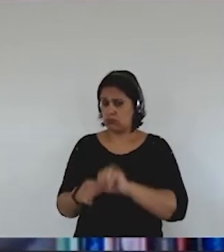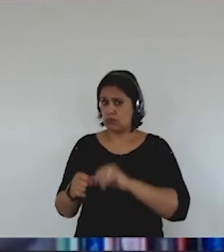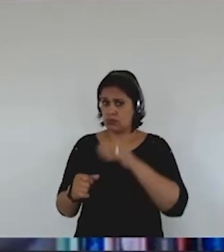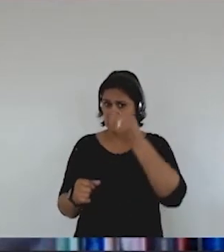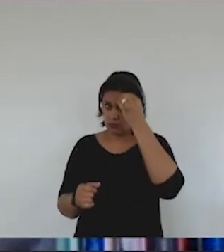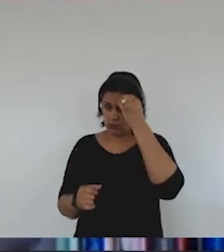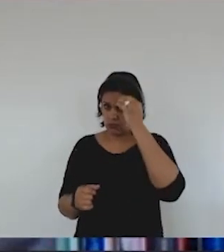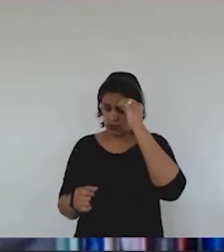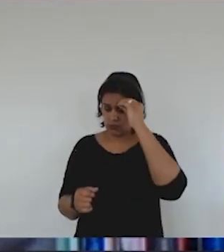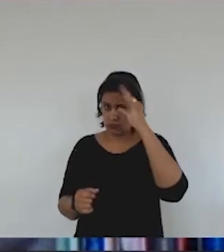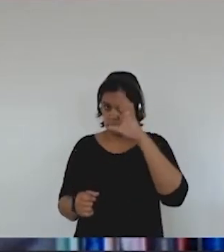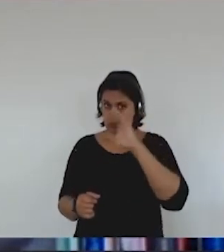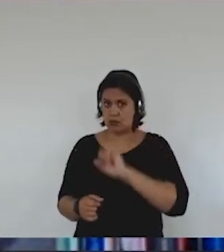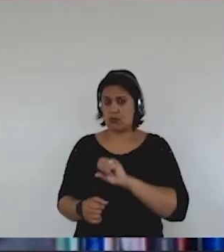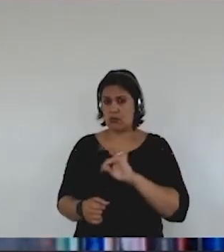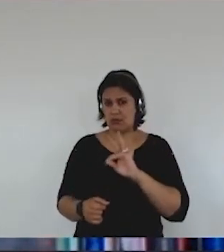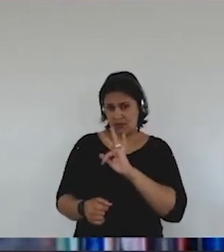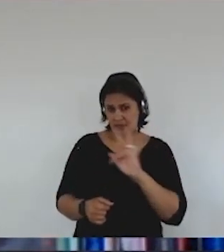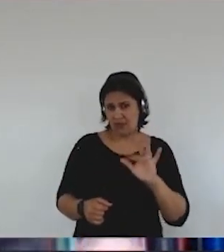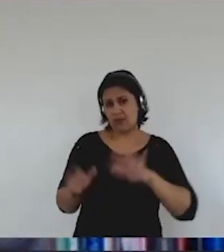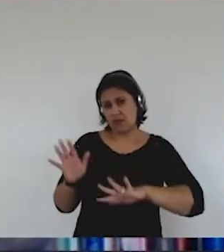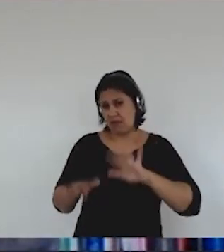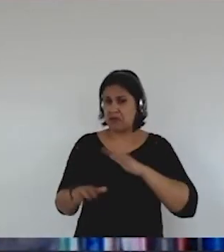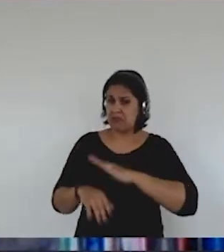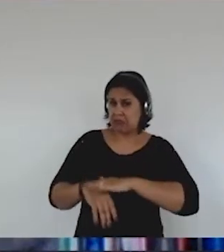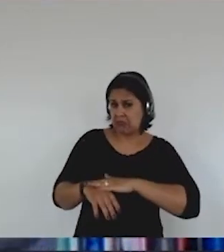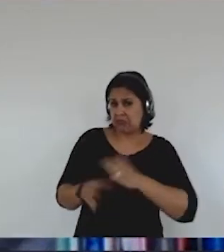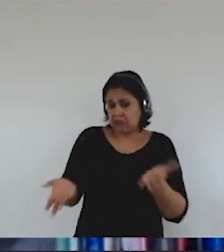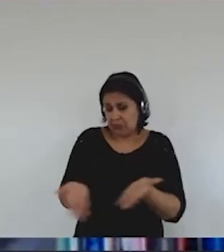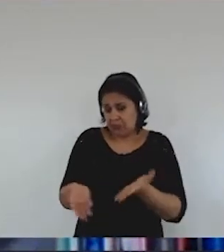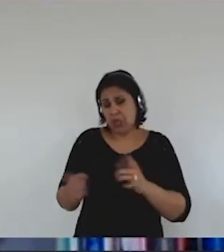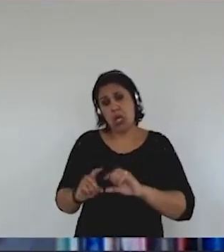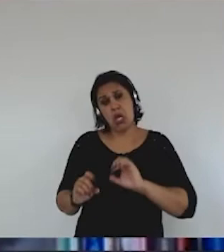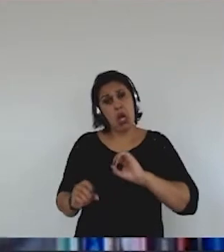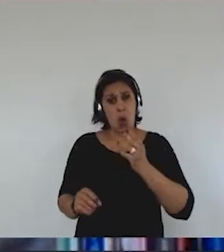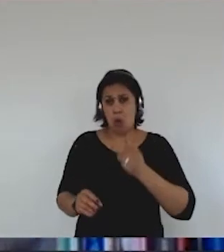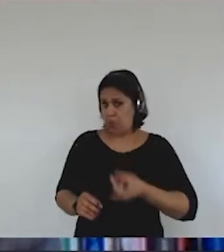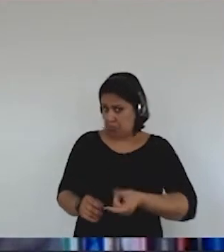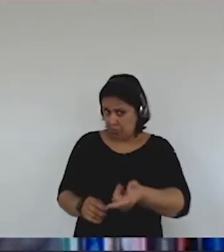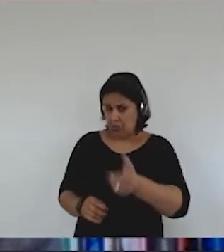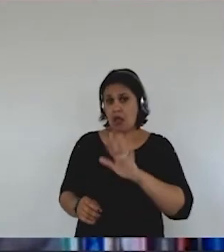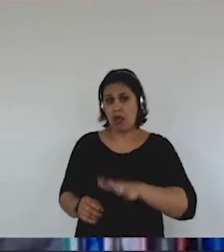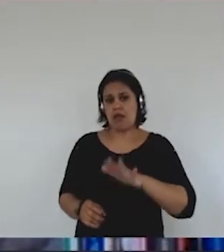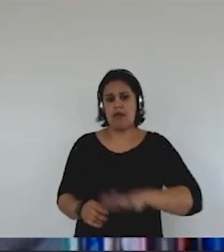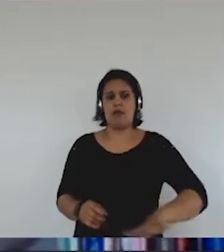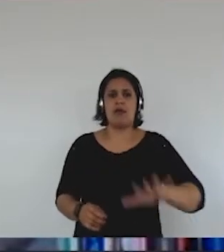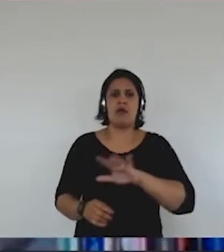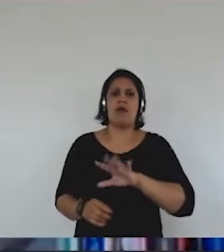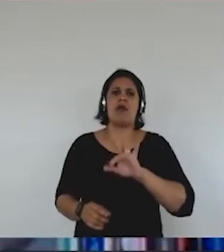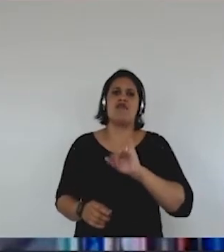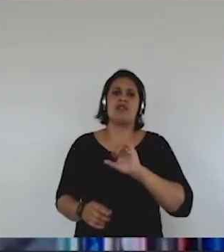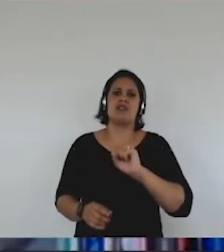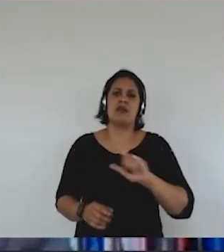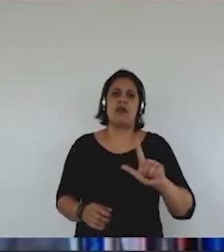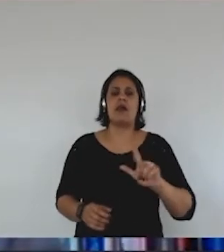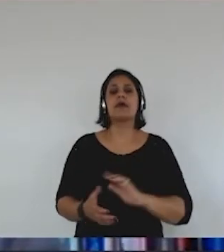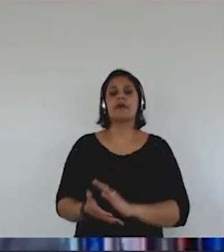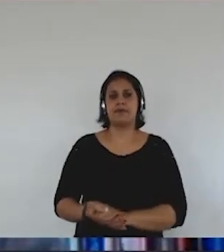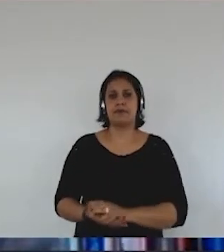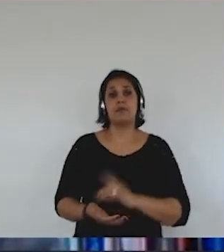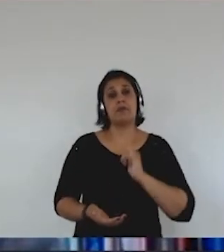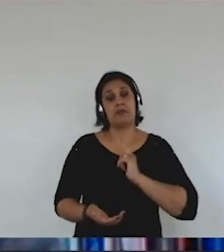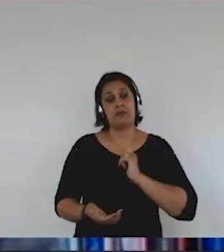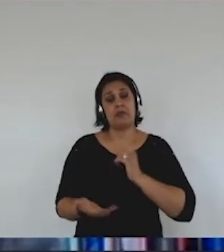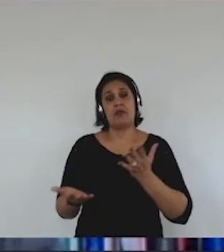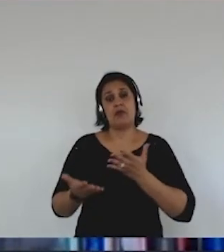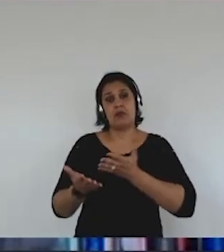entendimento do Supremo, que talvez seja momentânea ou talvez não, é a área fiscal. Tanto que nós tivemos a aprovação da